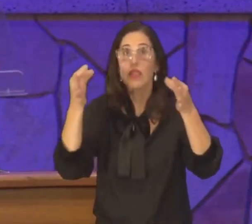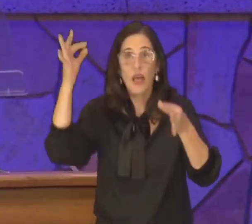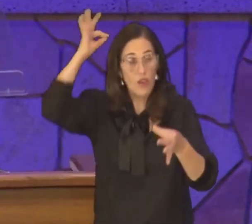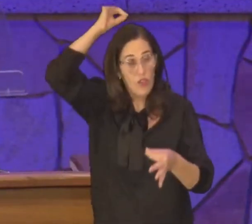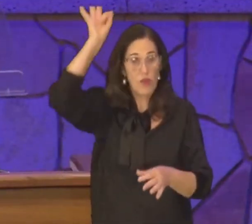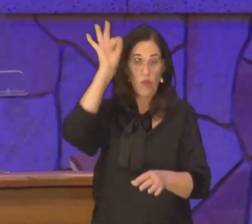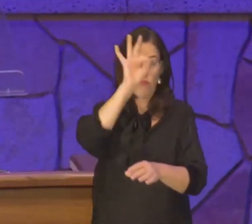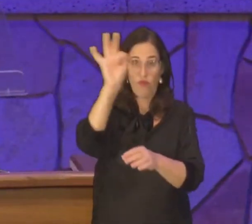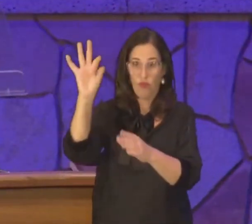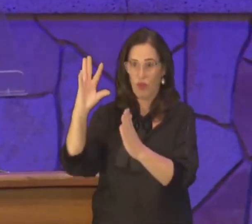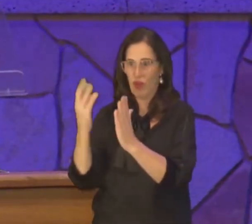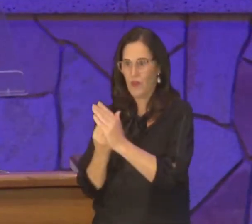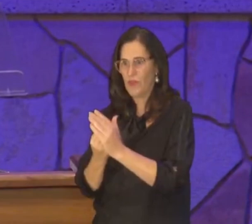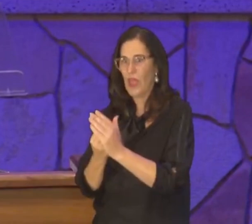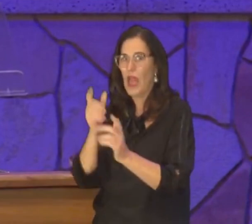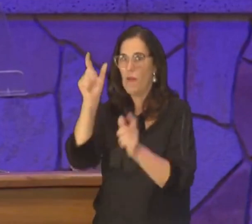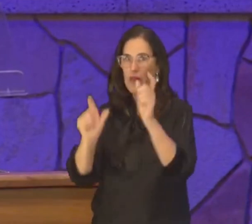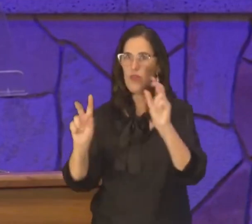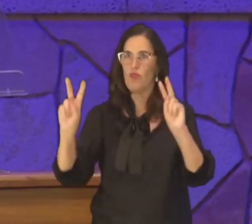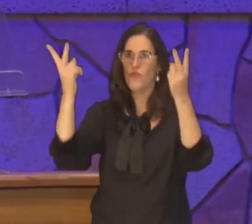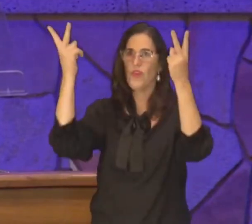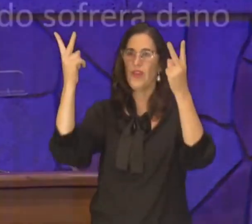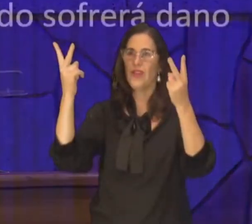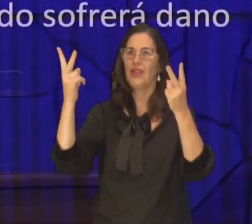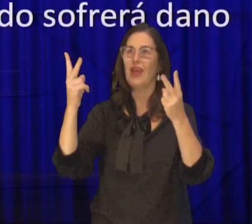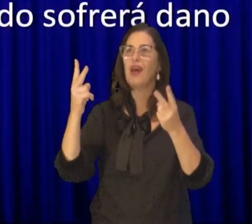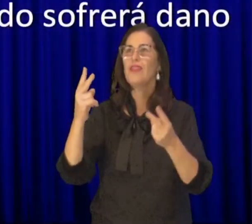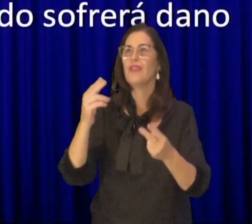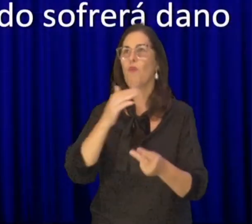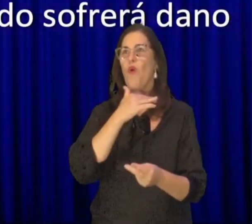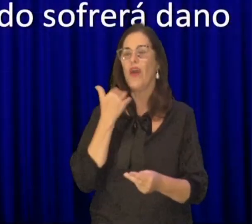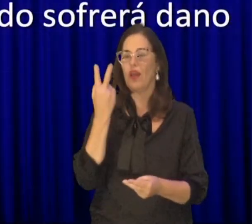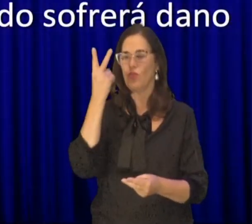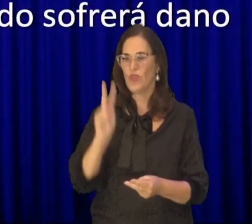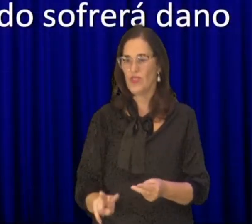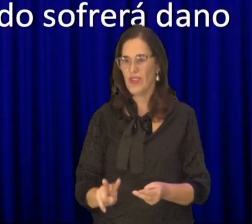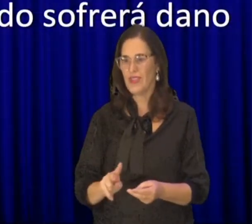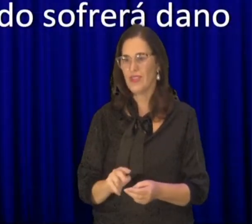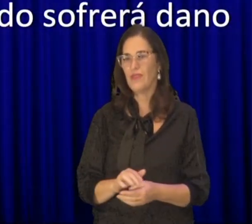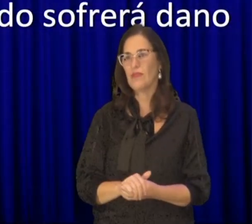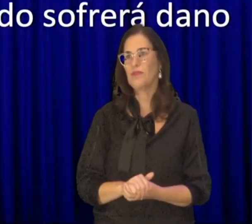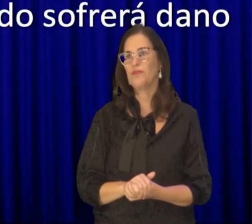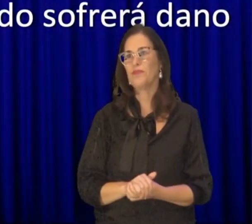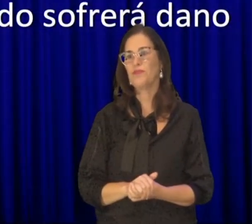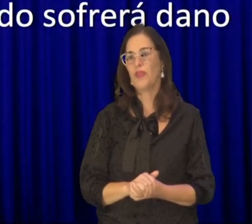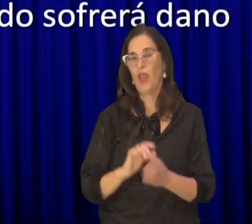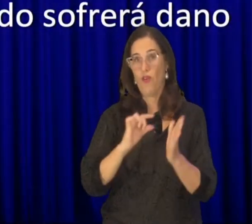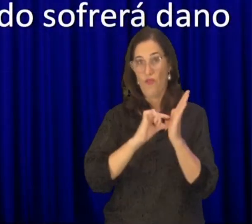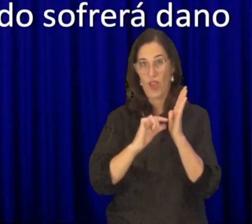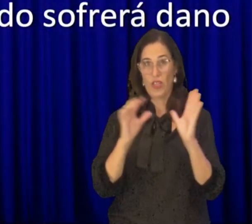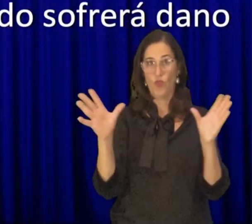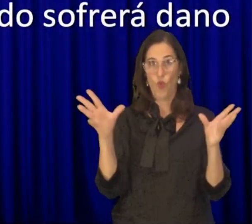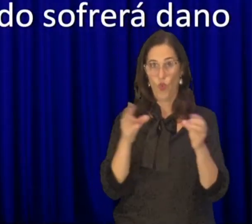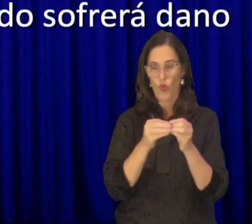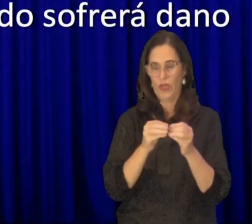às igrejas. O vencedor de nenhum modo sofrerá dano da segunda morte. Eu quero concluir trazendo alguns versos para o irmão.